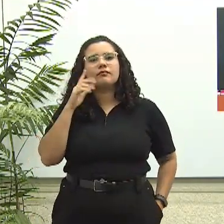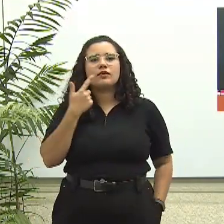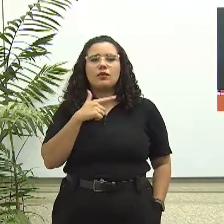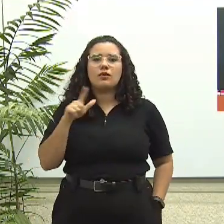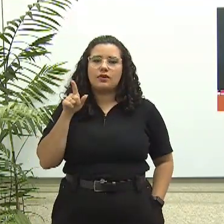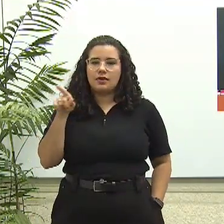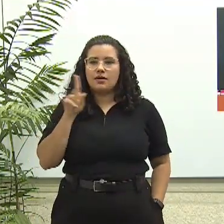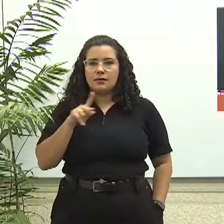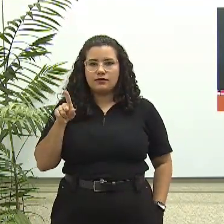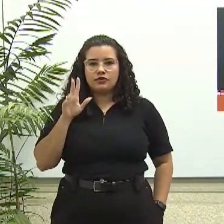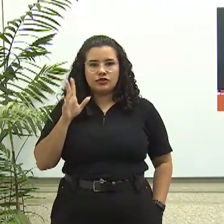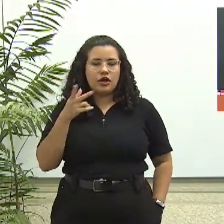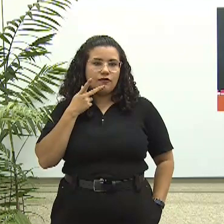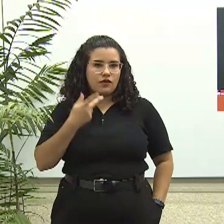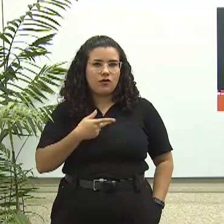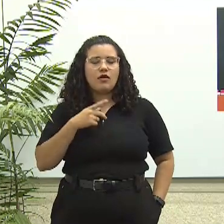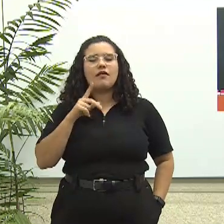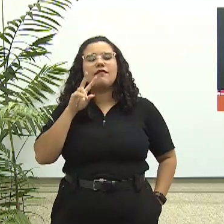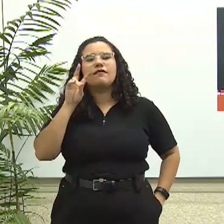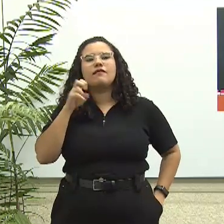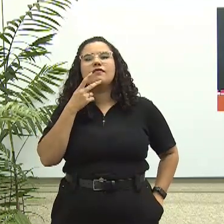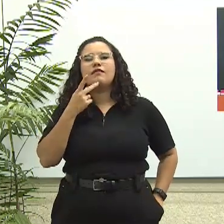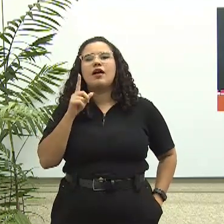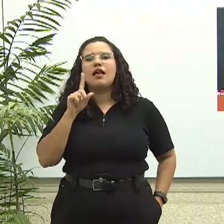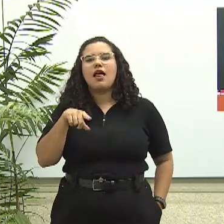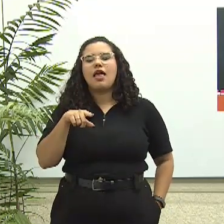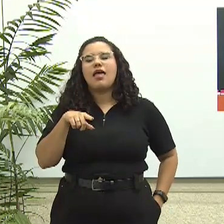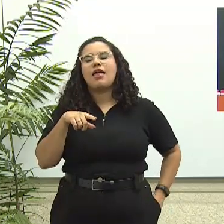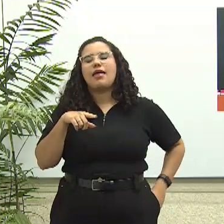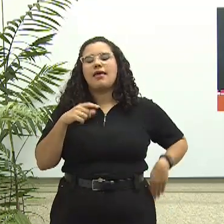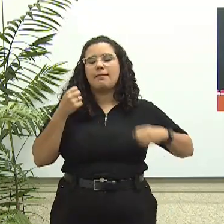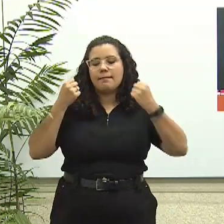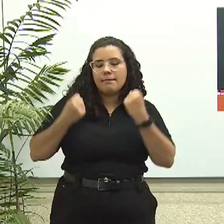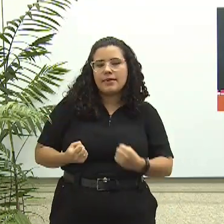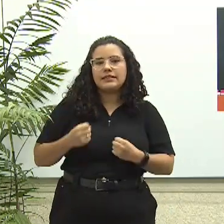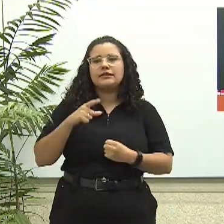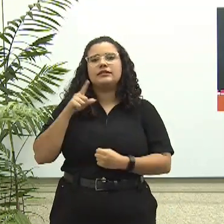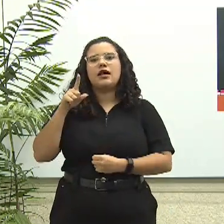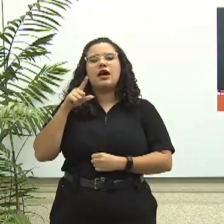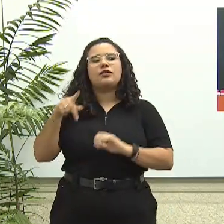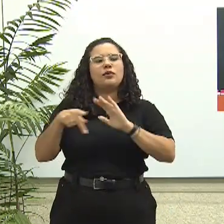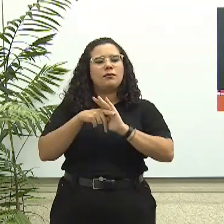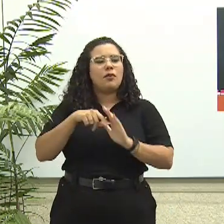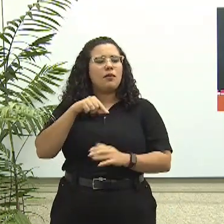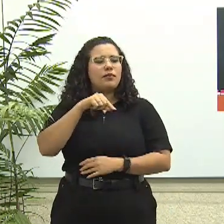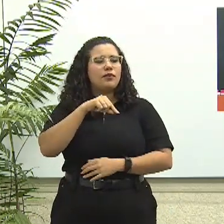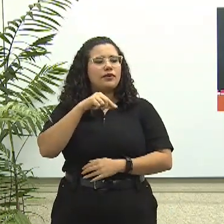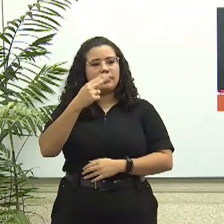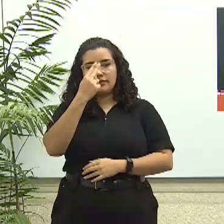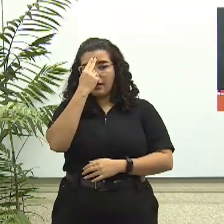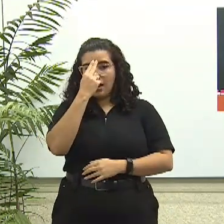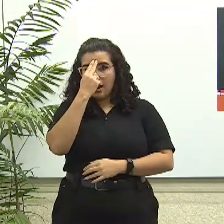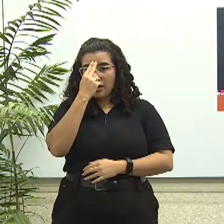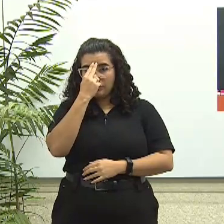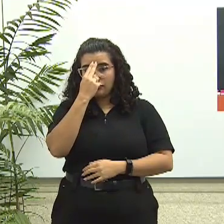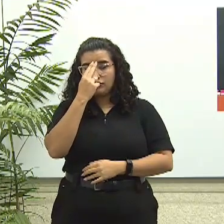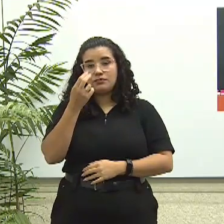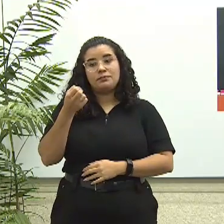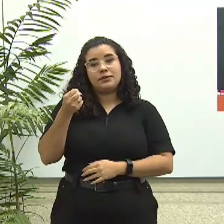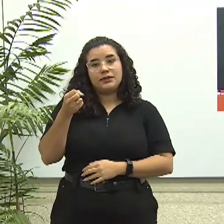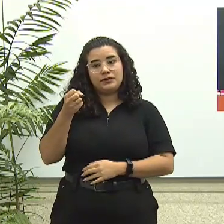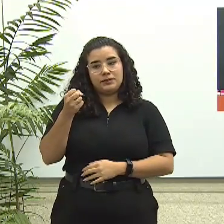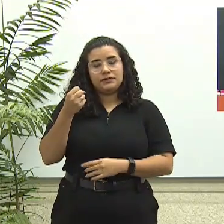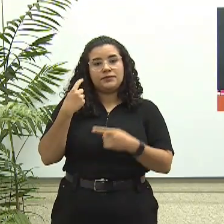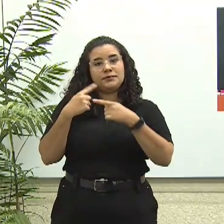professora colocou a gente chama no livro de fardo do narde Branco porque para quem eh pra gente que estuda colonialismo né